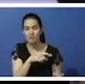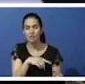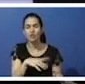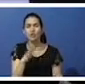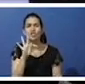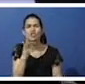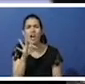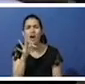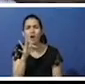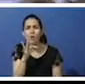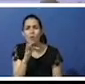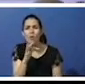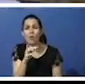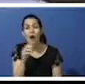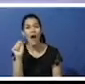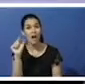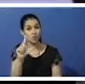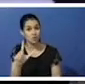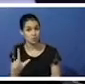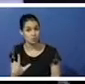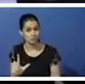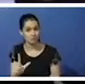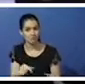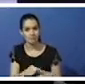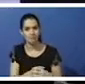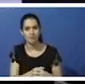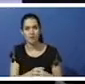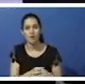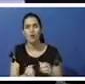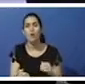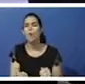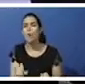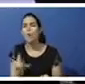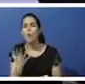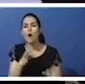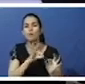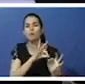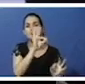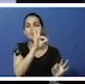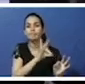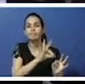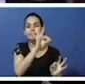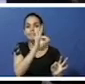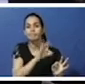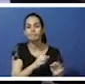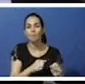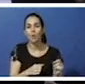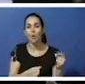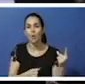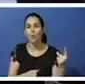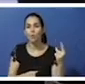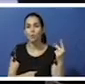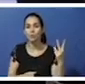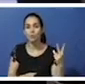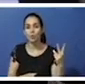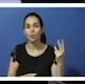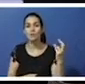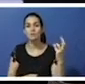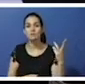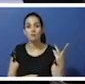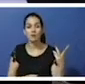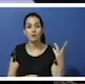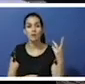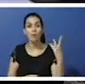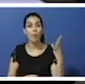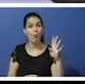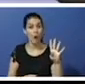o risquinho dele ficou de azul. Vamos ver quantos risquinhos o Tiago ganhou? Ó. 1, 2,